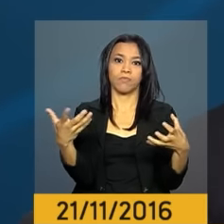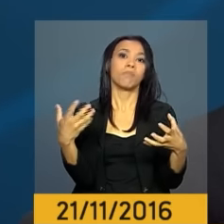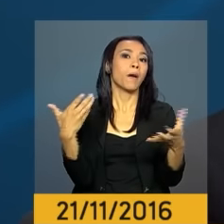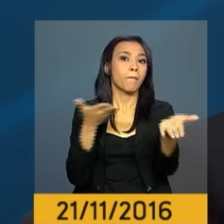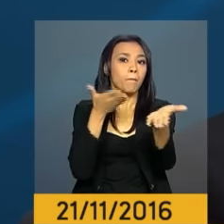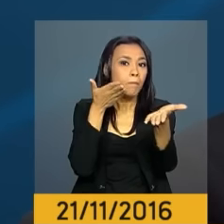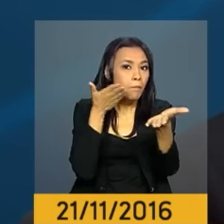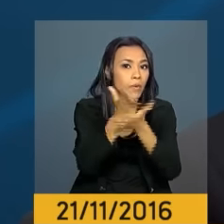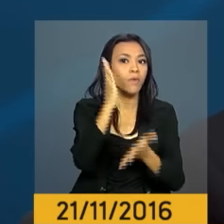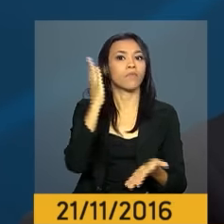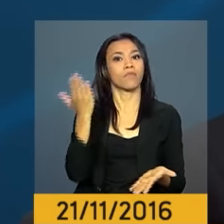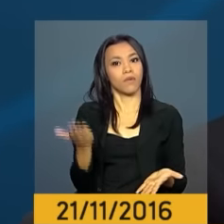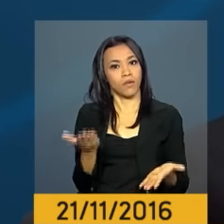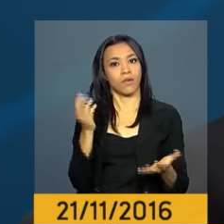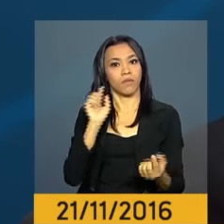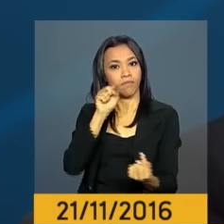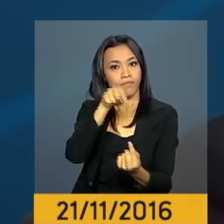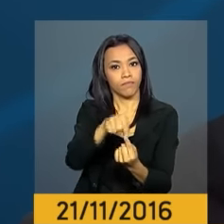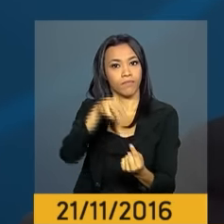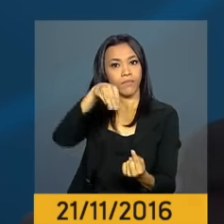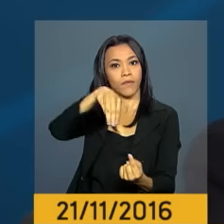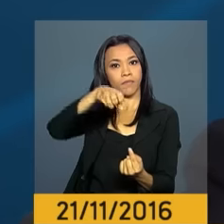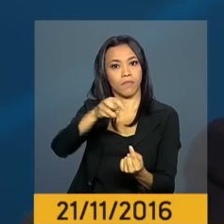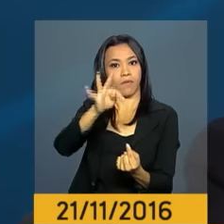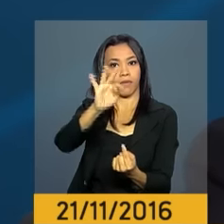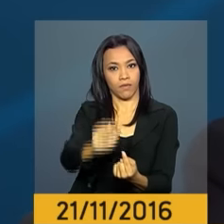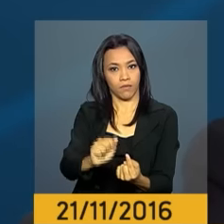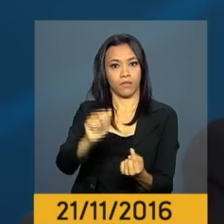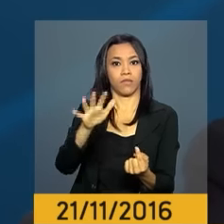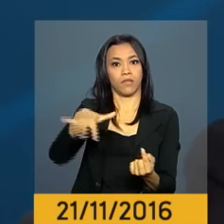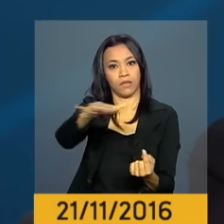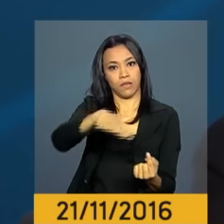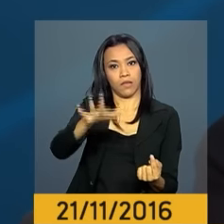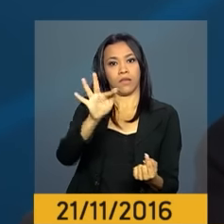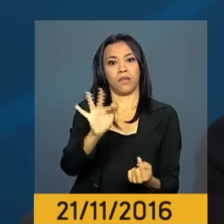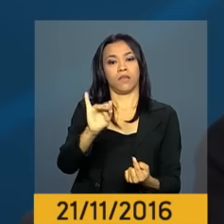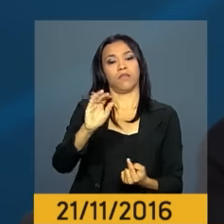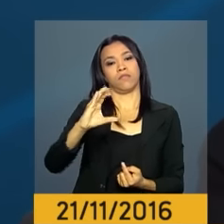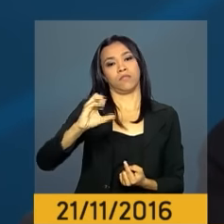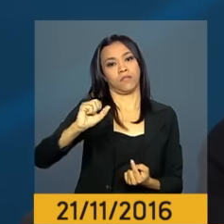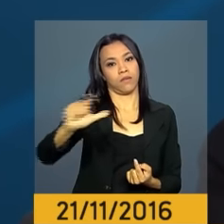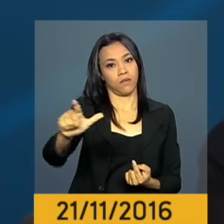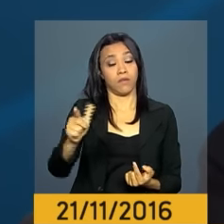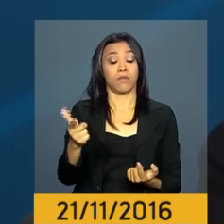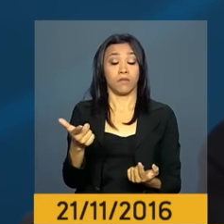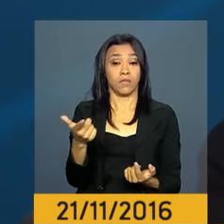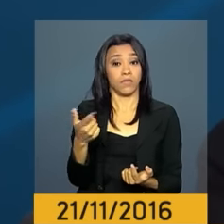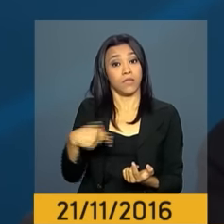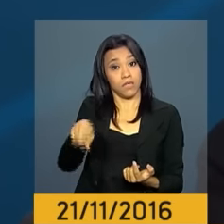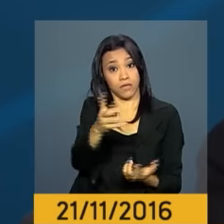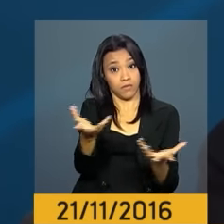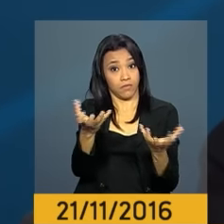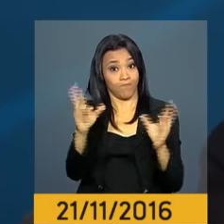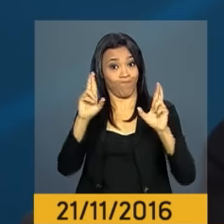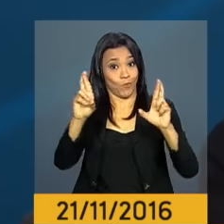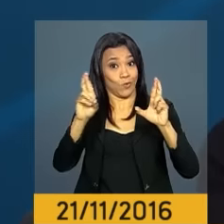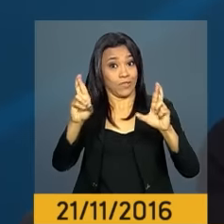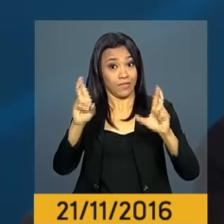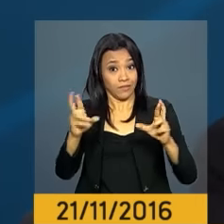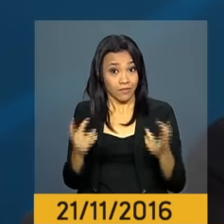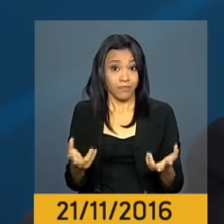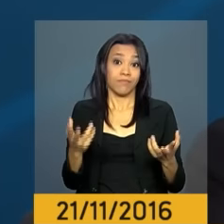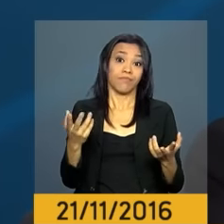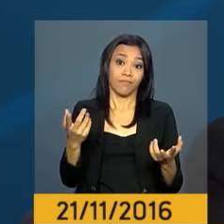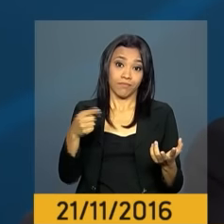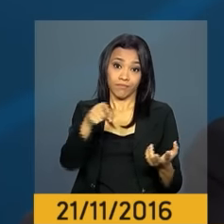a conexão de todos, o interesse de todos em fazer com que as coisas deem certo no